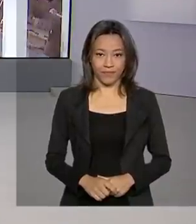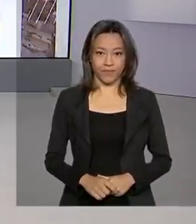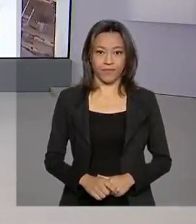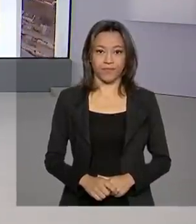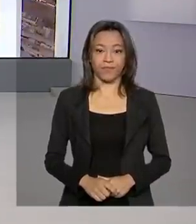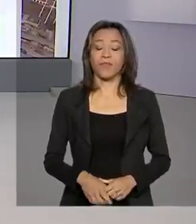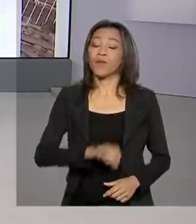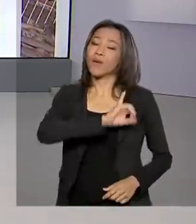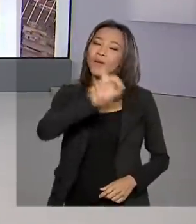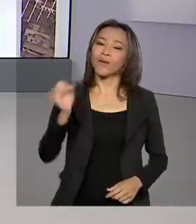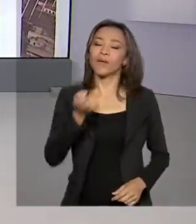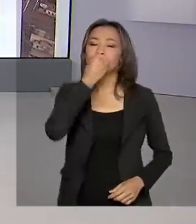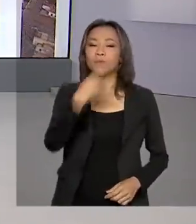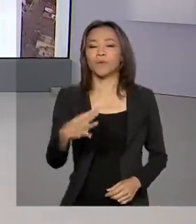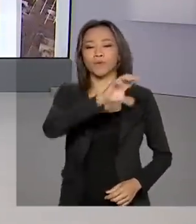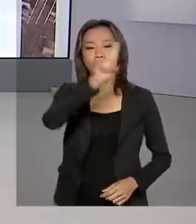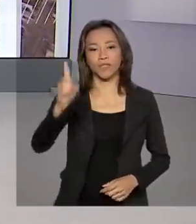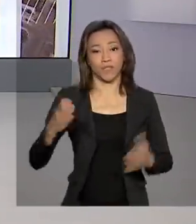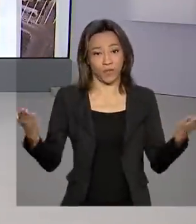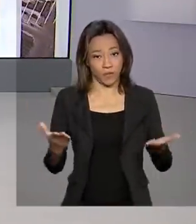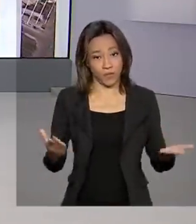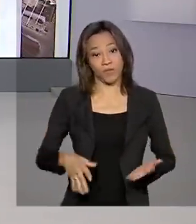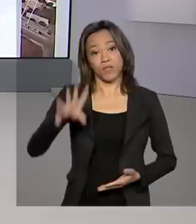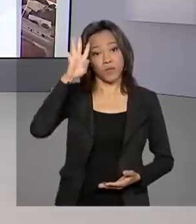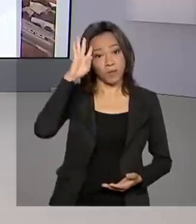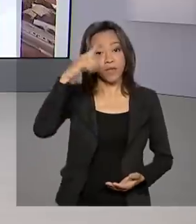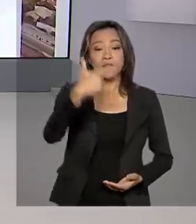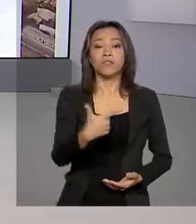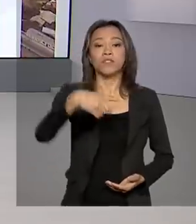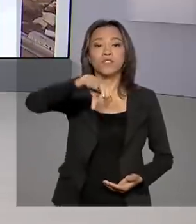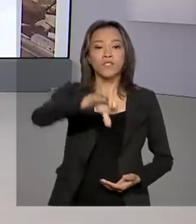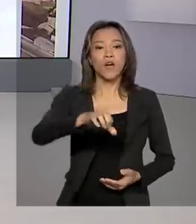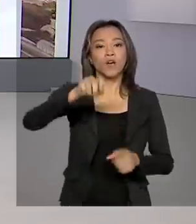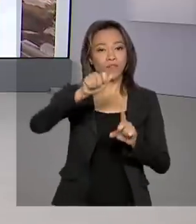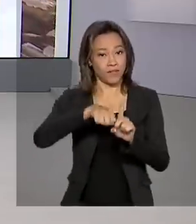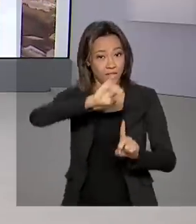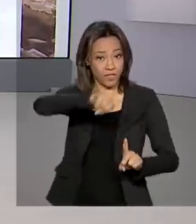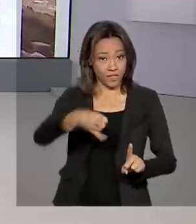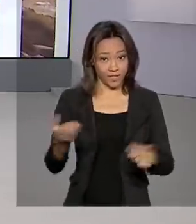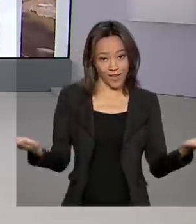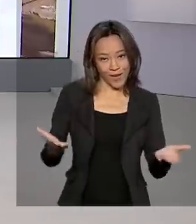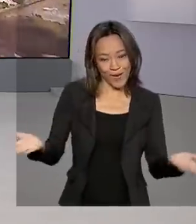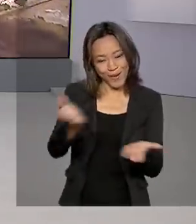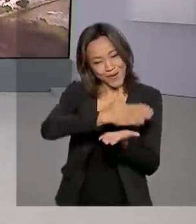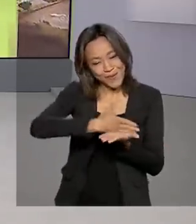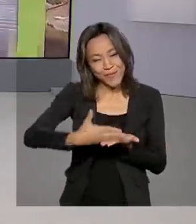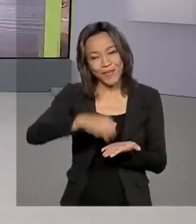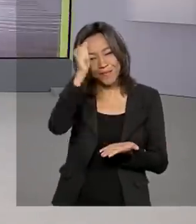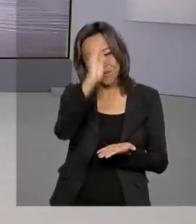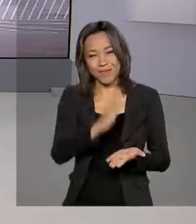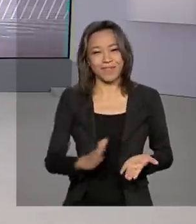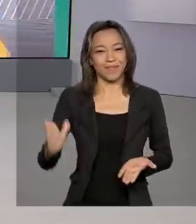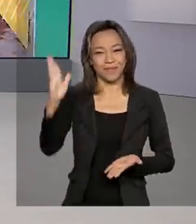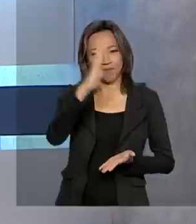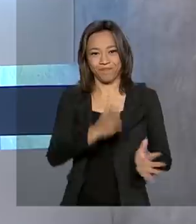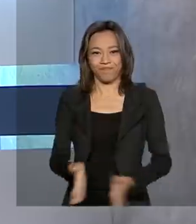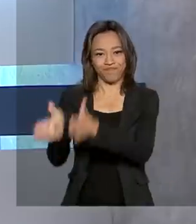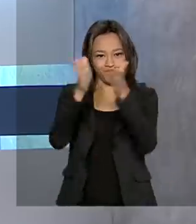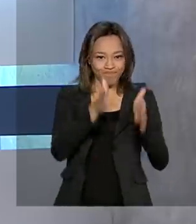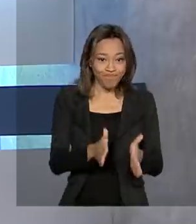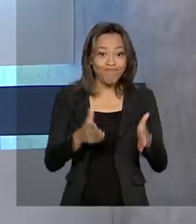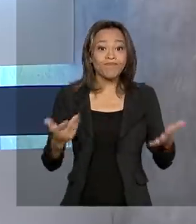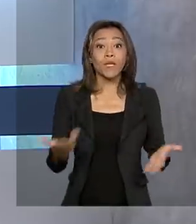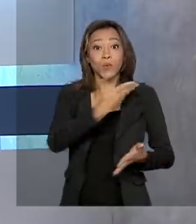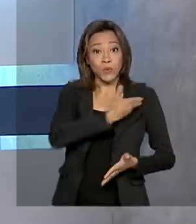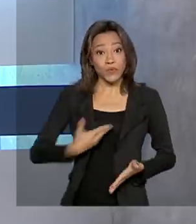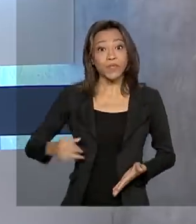olá bom dia hoje é quarta-feira 29 de janeiro começa agora o brasil em dia para todo o país o